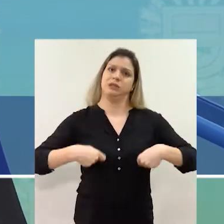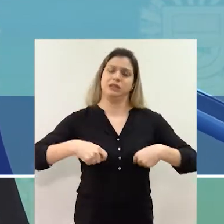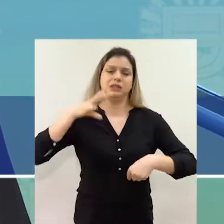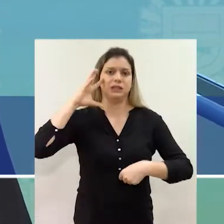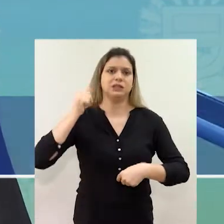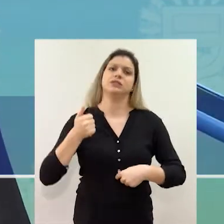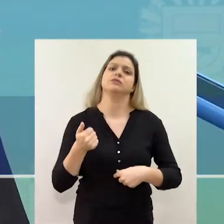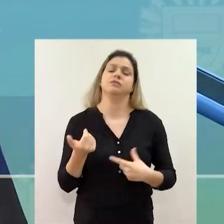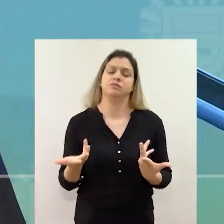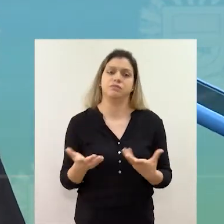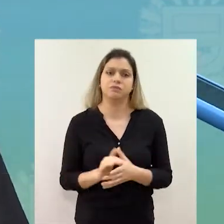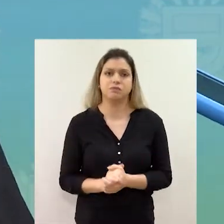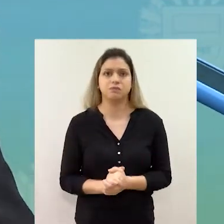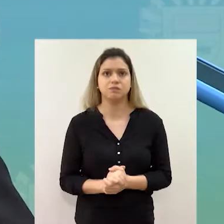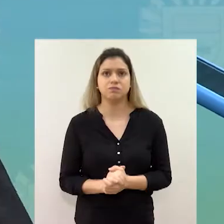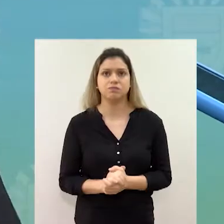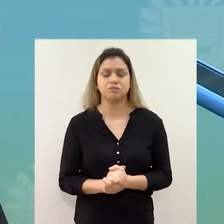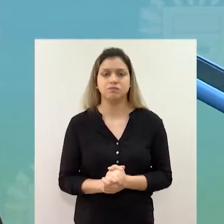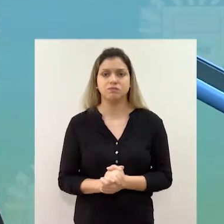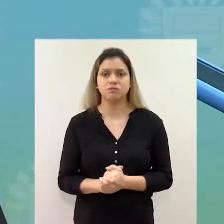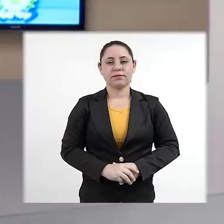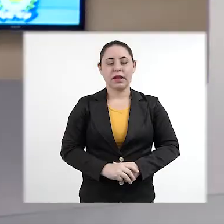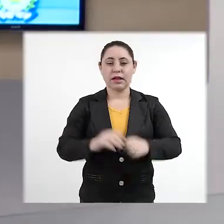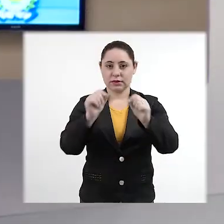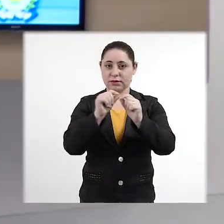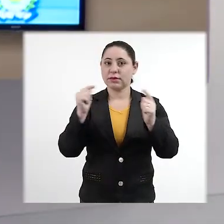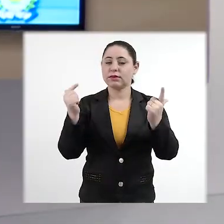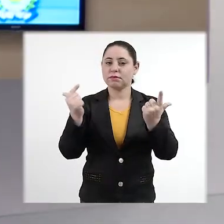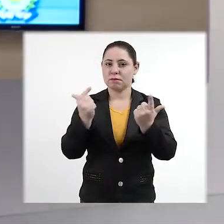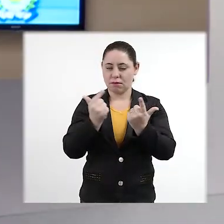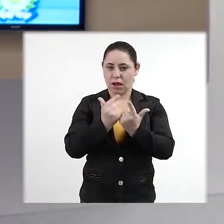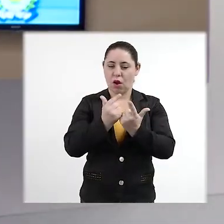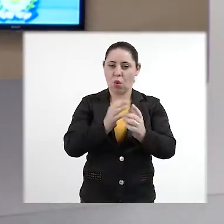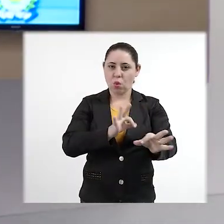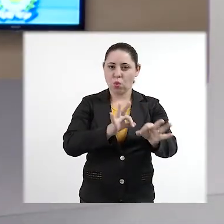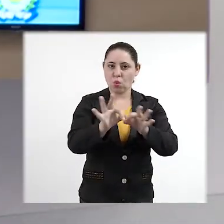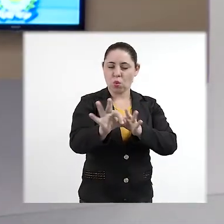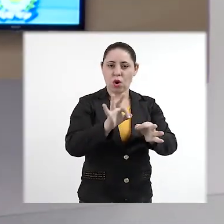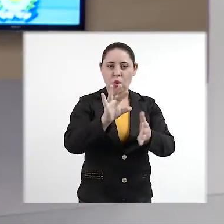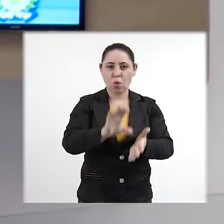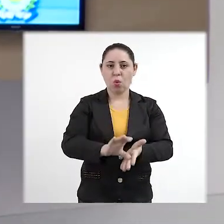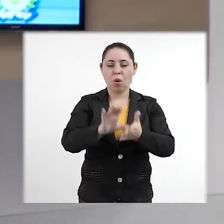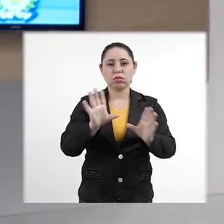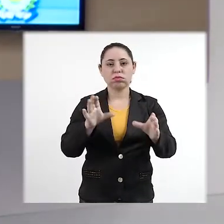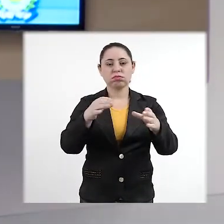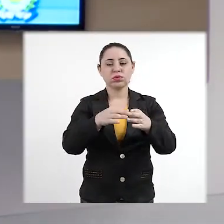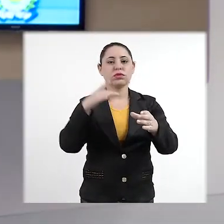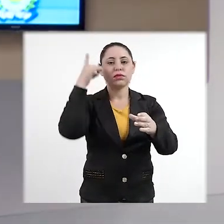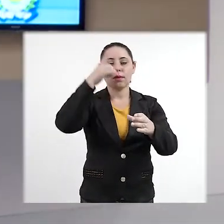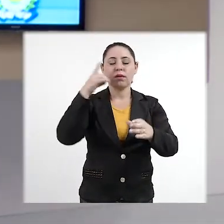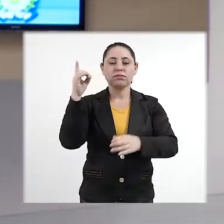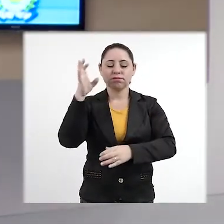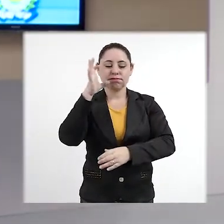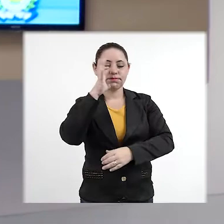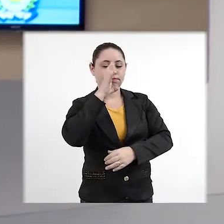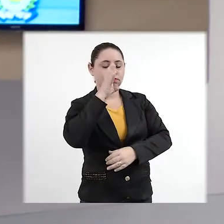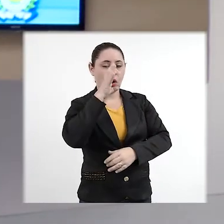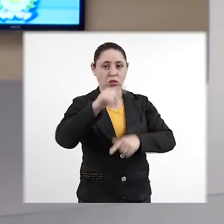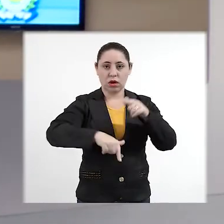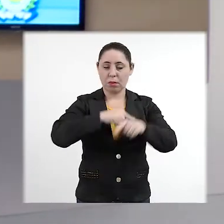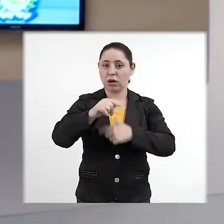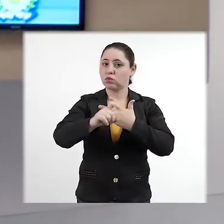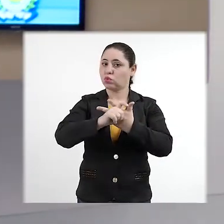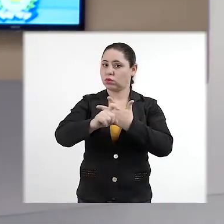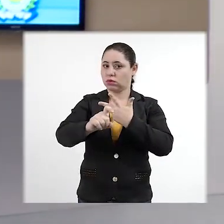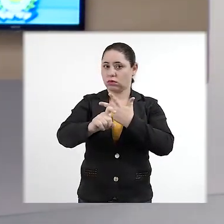no processo, e aí os instrumentos são esses. A Assembleia montou uma comissão de deputados para acompanhar o trabalho